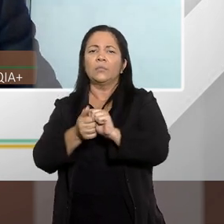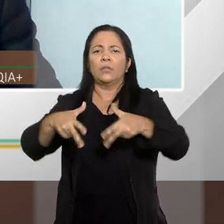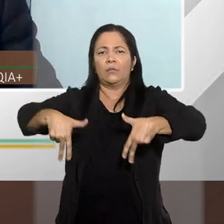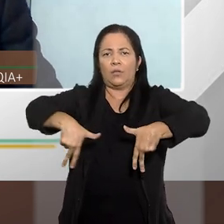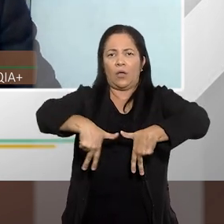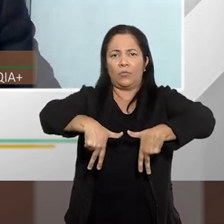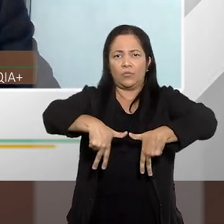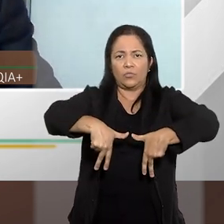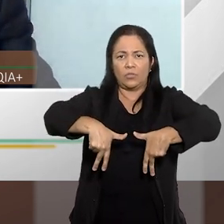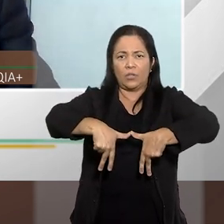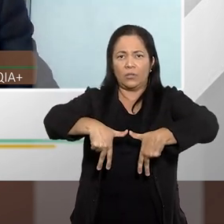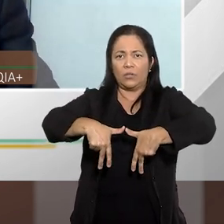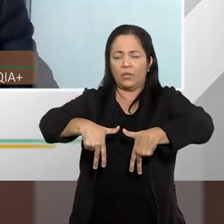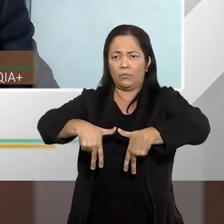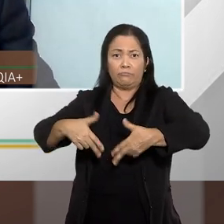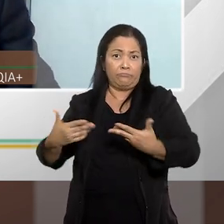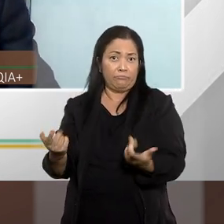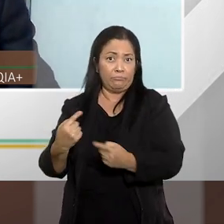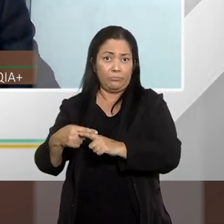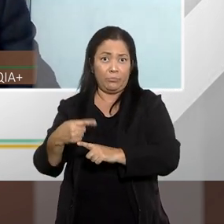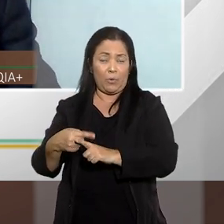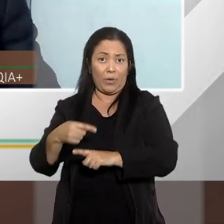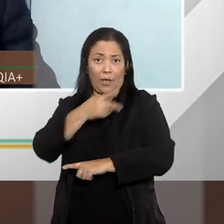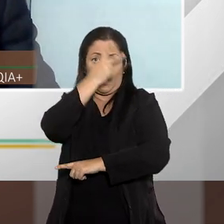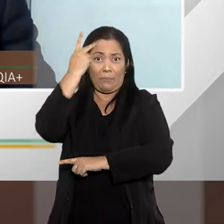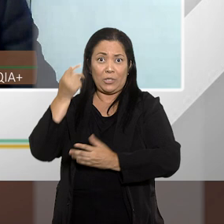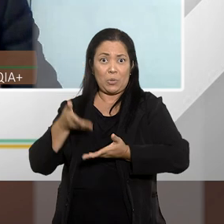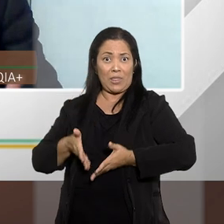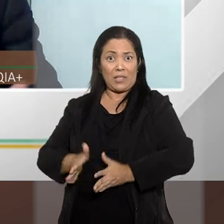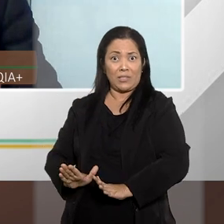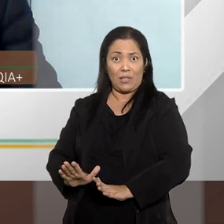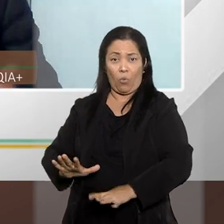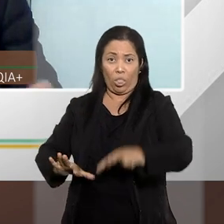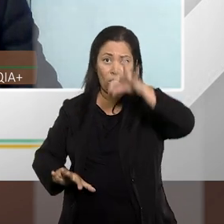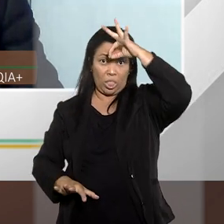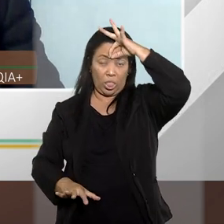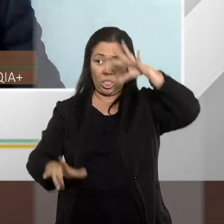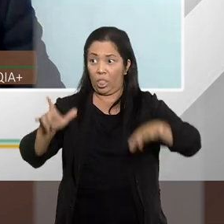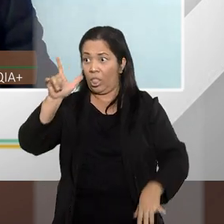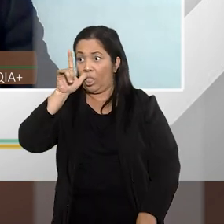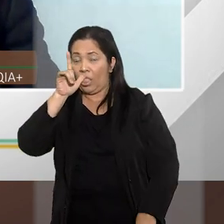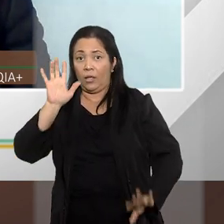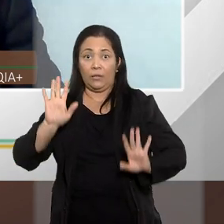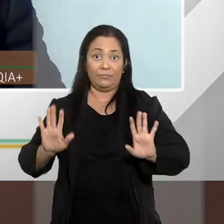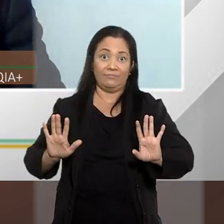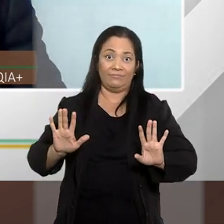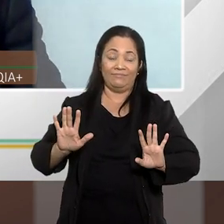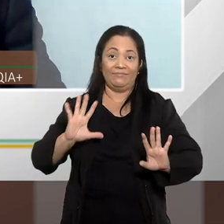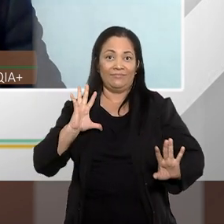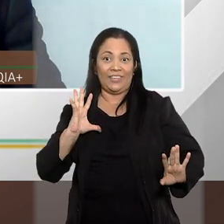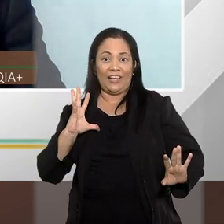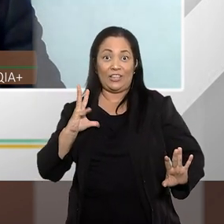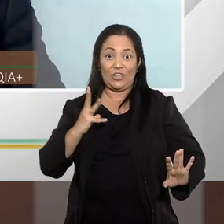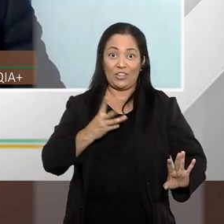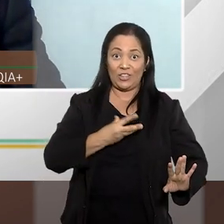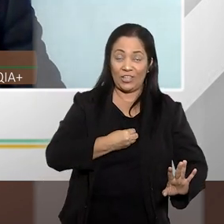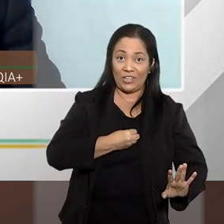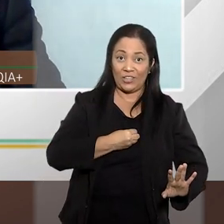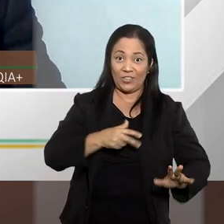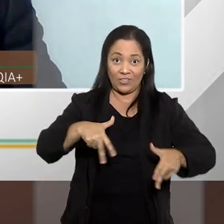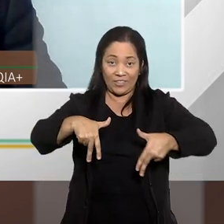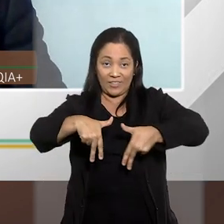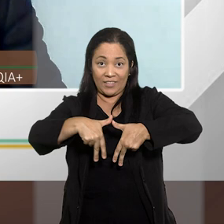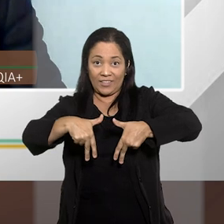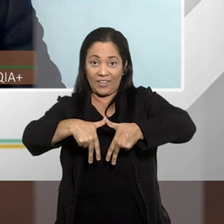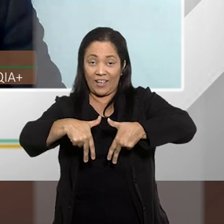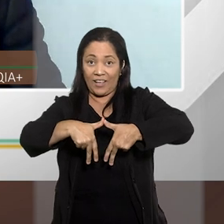atribuído à pessoa ao nascimento com base no sexo biológico, né? A transgeneridade, ela vai além, né? Esse